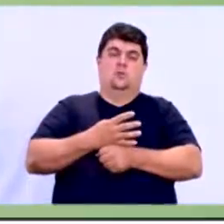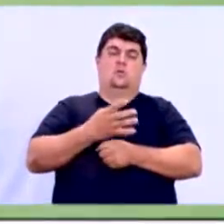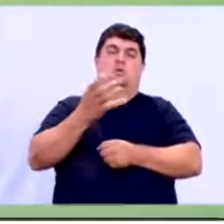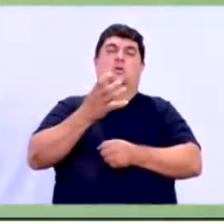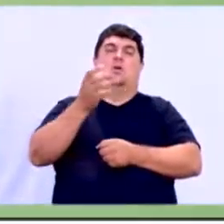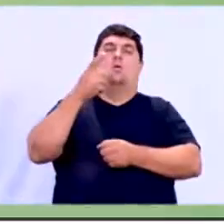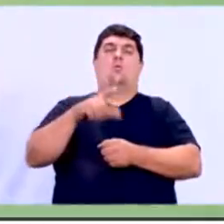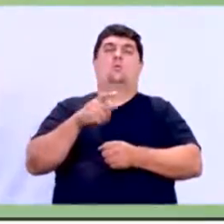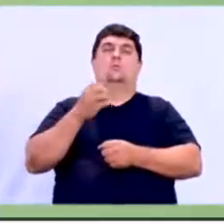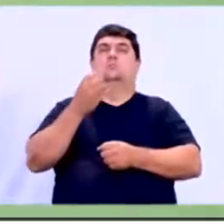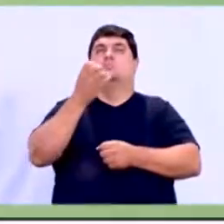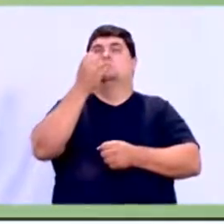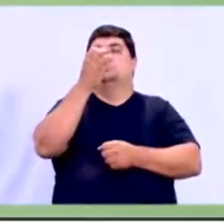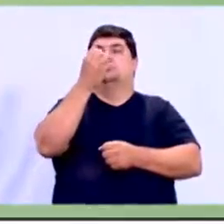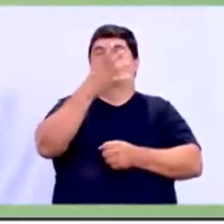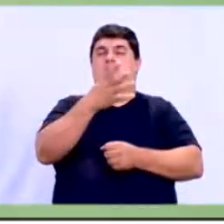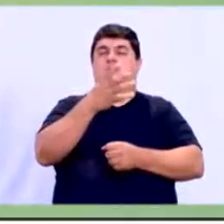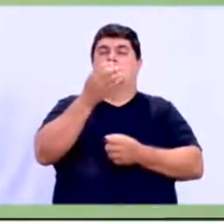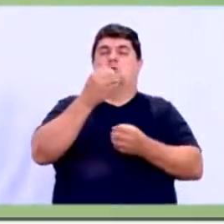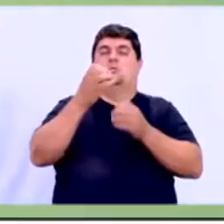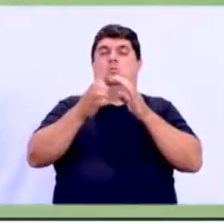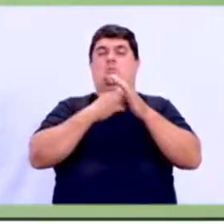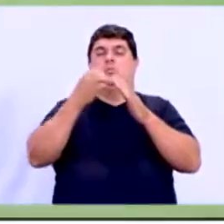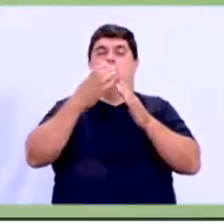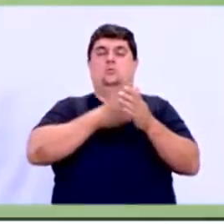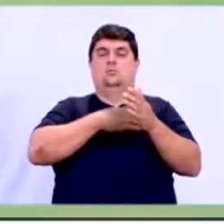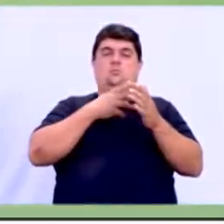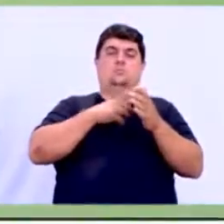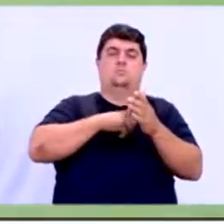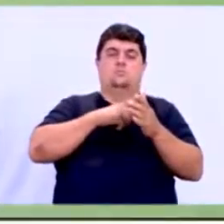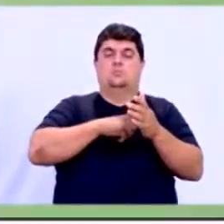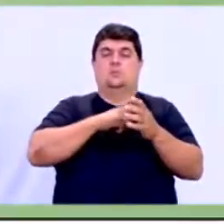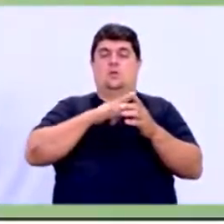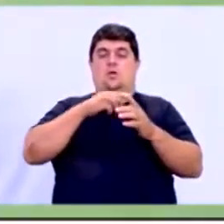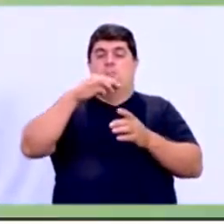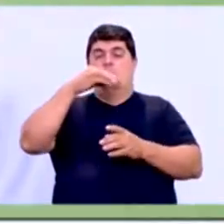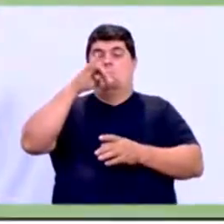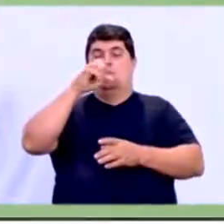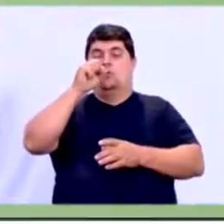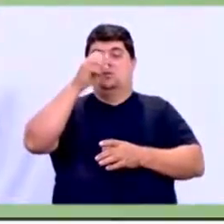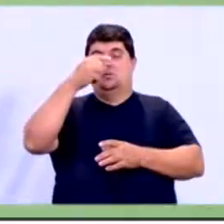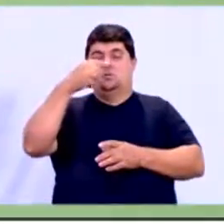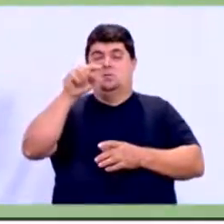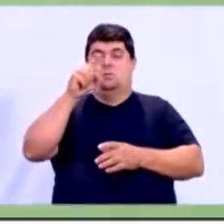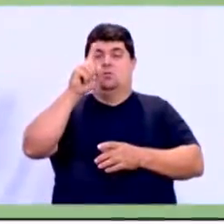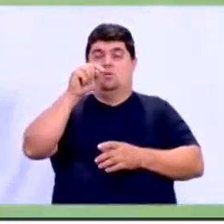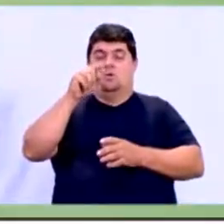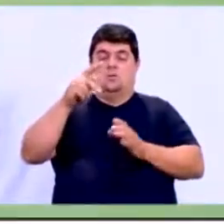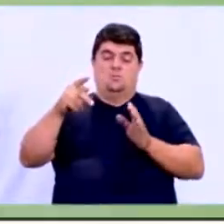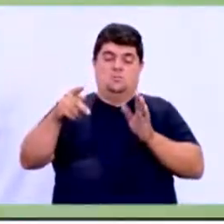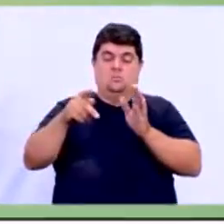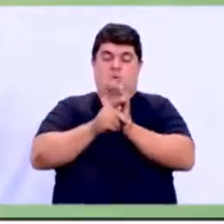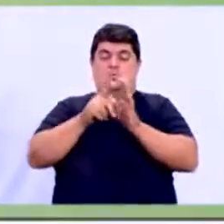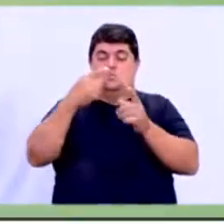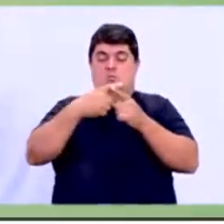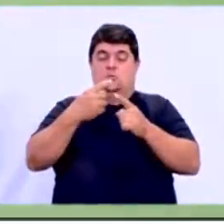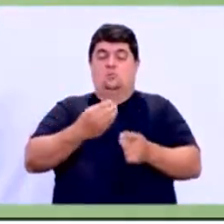estar, como a sua empresa estará. A missão é a expressão da razão de